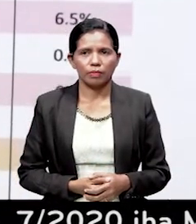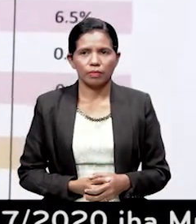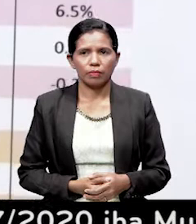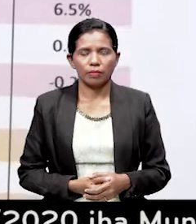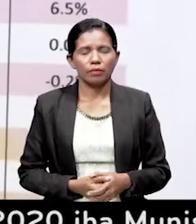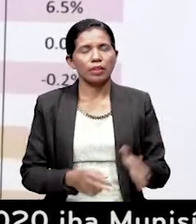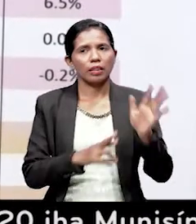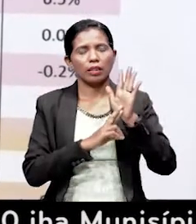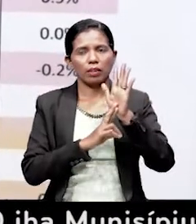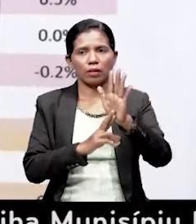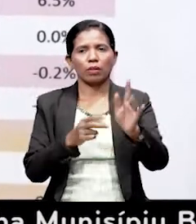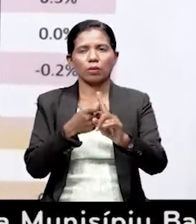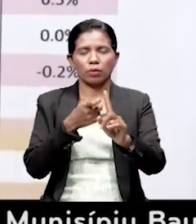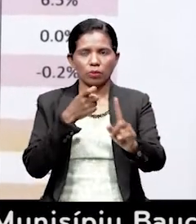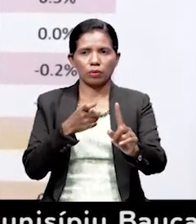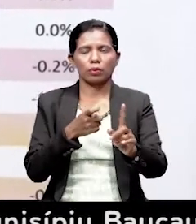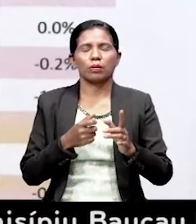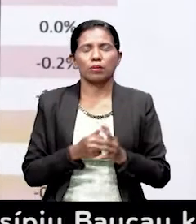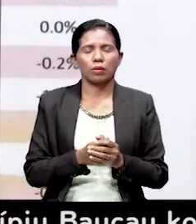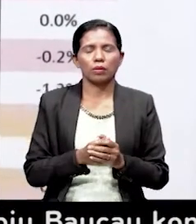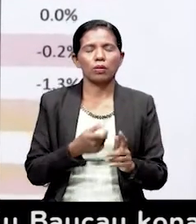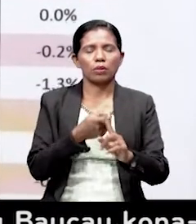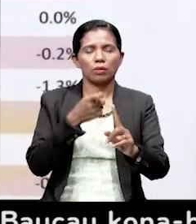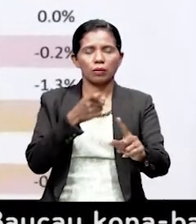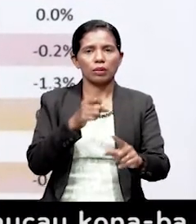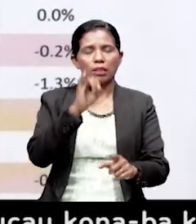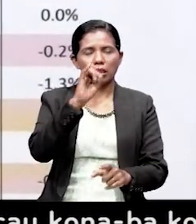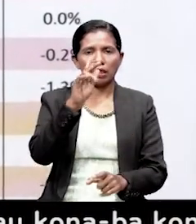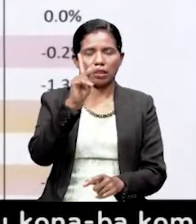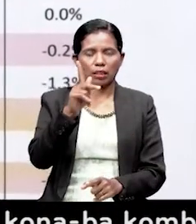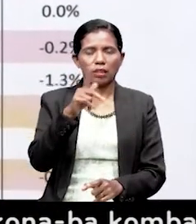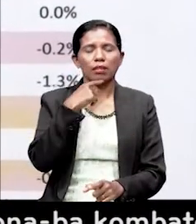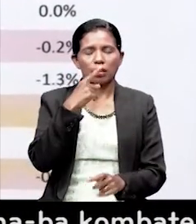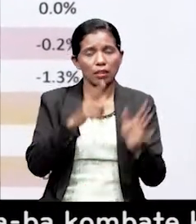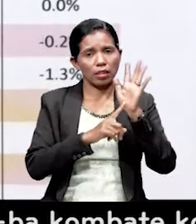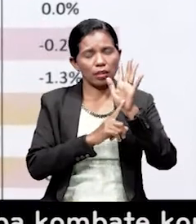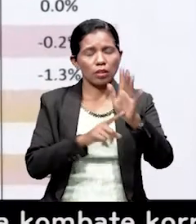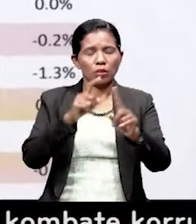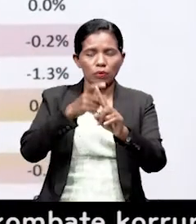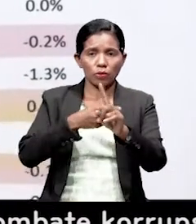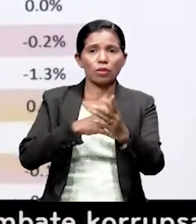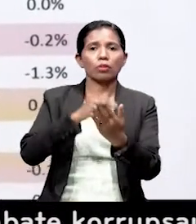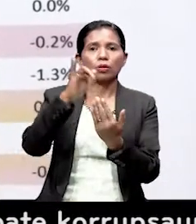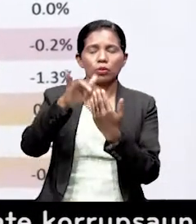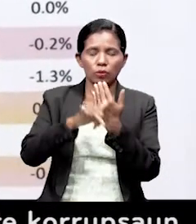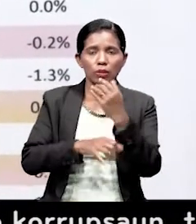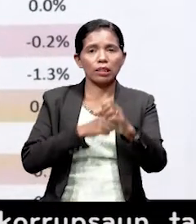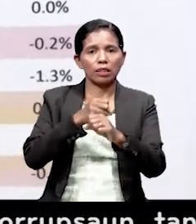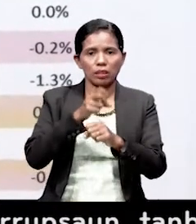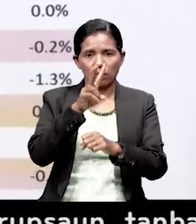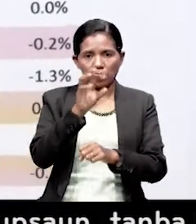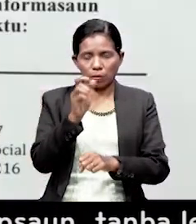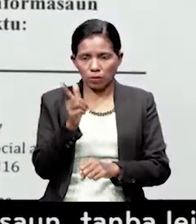Relatório mensal russo direção geral estatística Ministério Finanças Saturu e a fulan julho tina rinrua ronulu recém